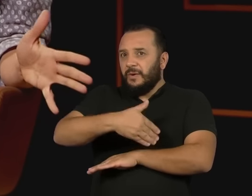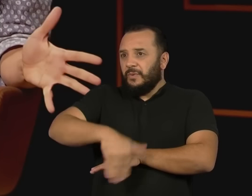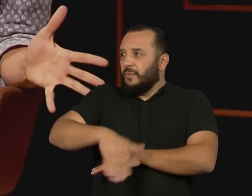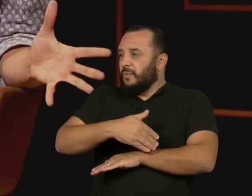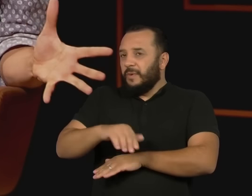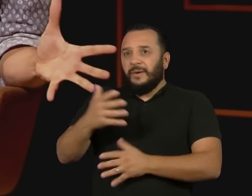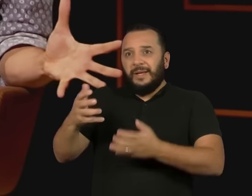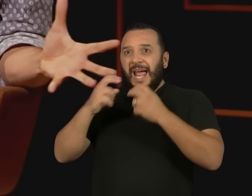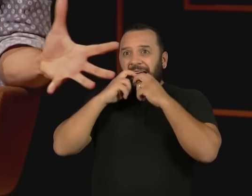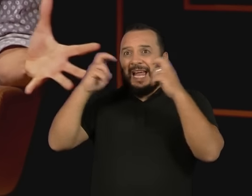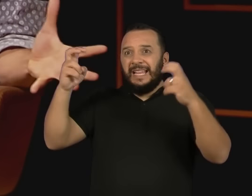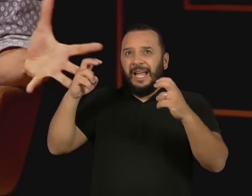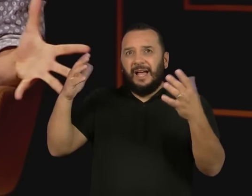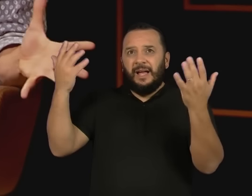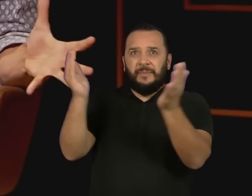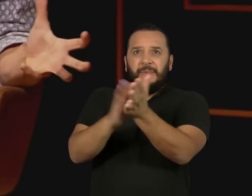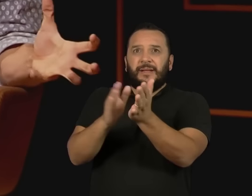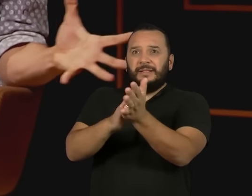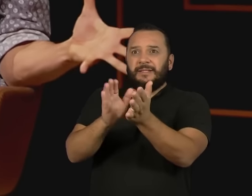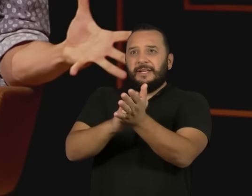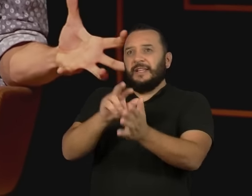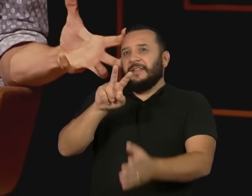querendo gritar, viva Cacilda Bé!